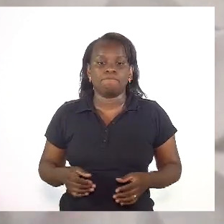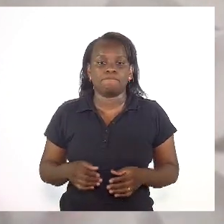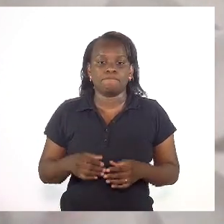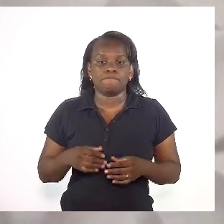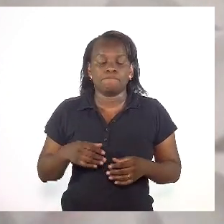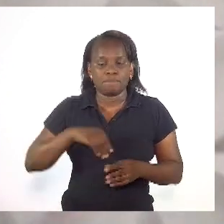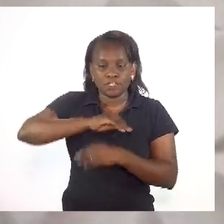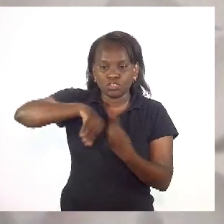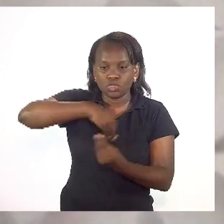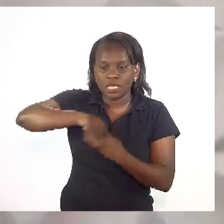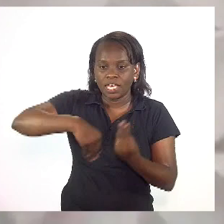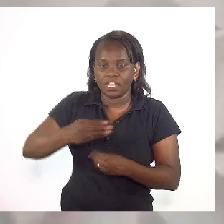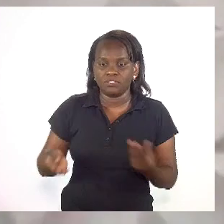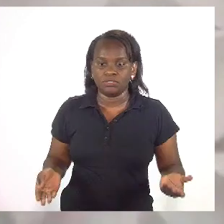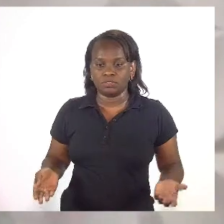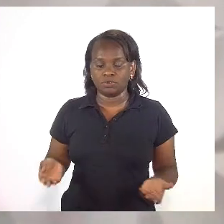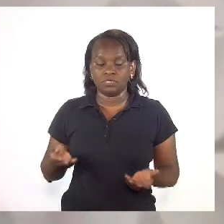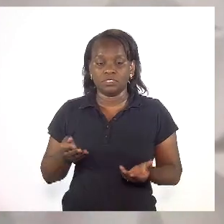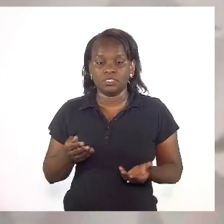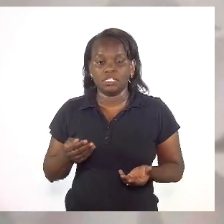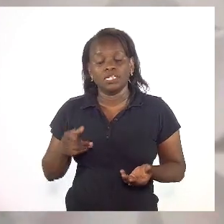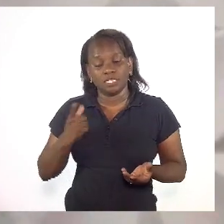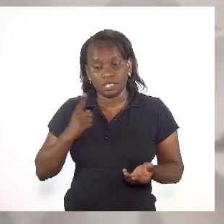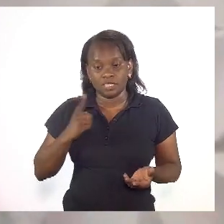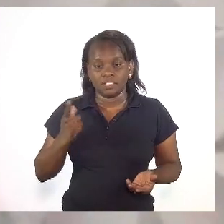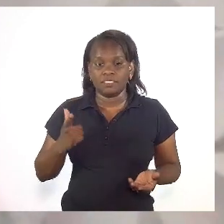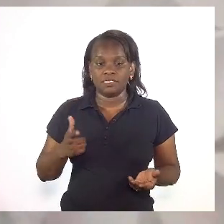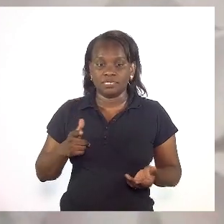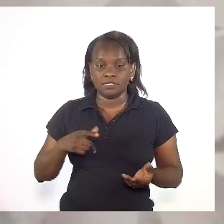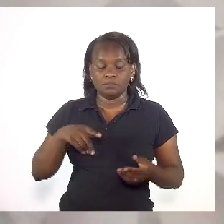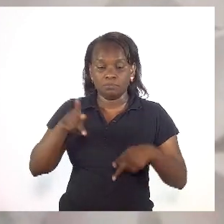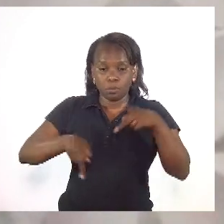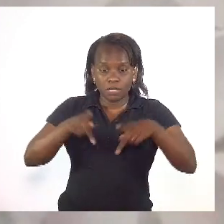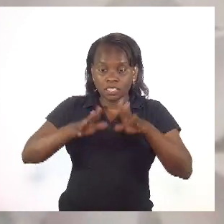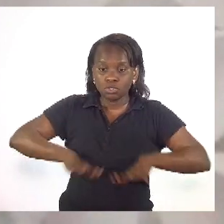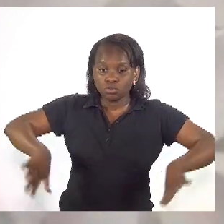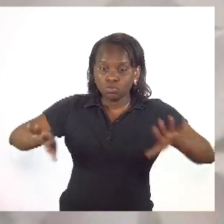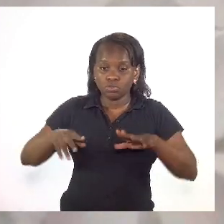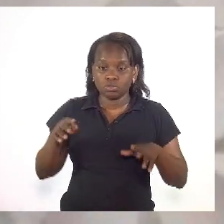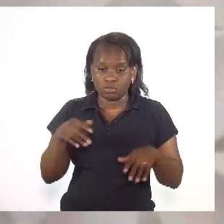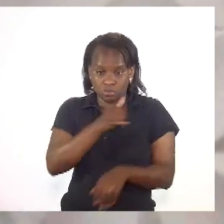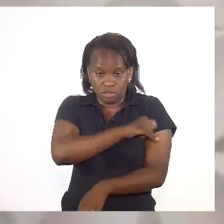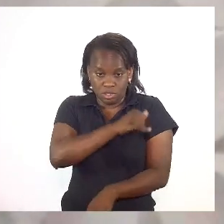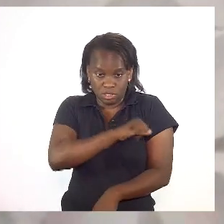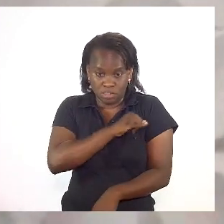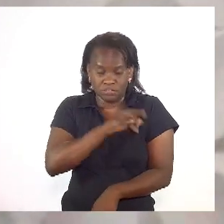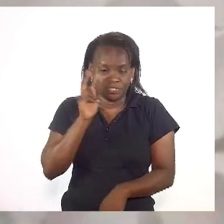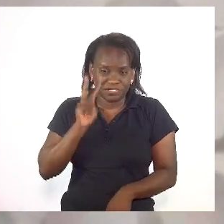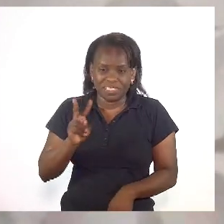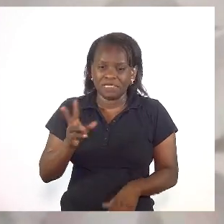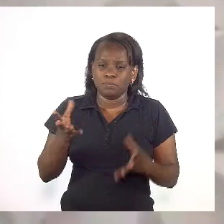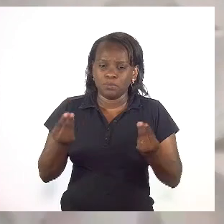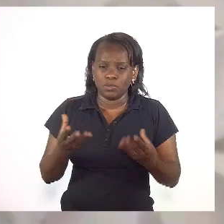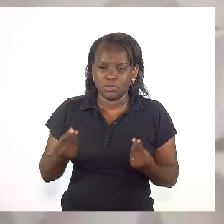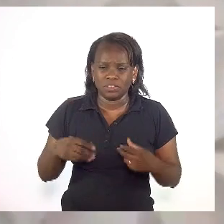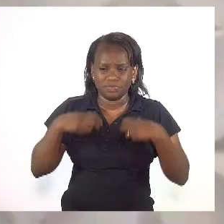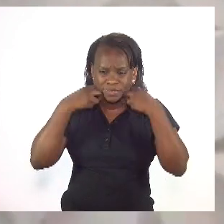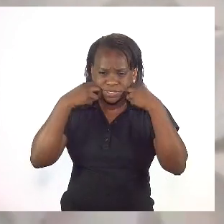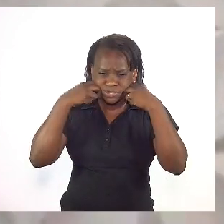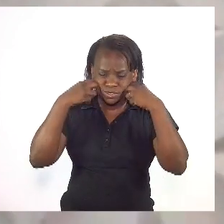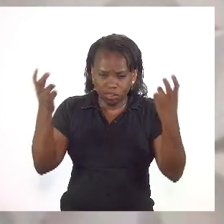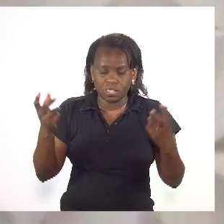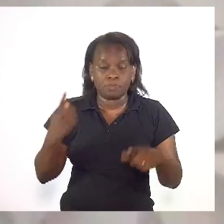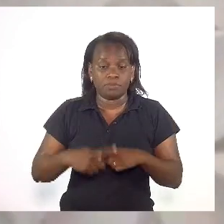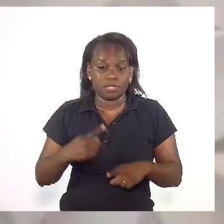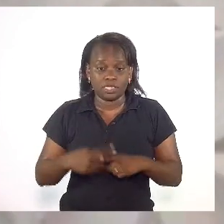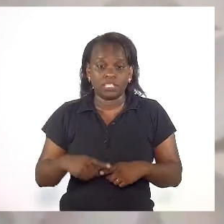entrelaçados, misturados, e que trazem para a população do Estado do Rio de Janeiro uma imensa vergonha, já